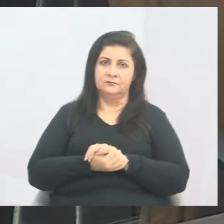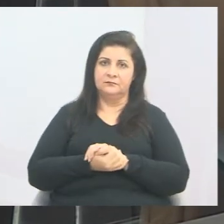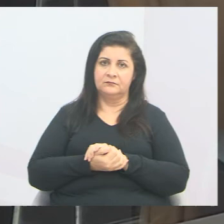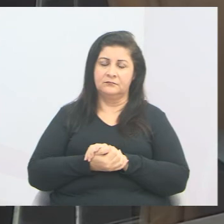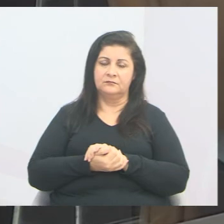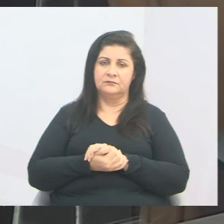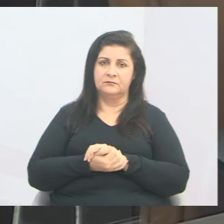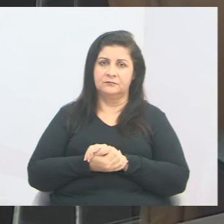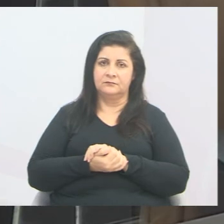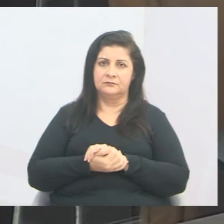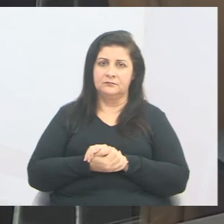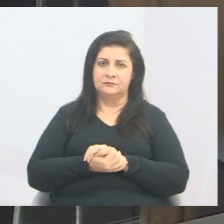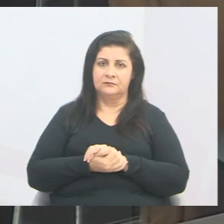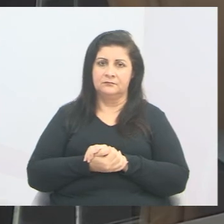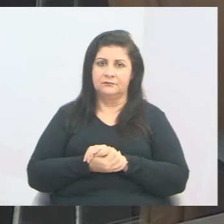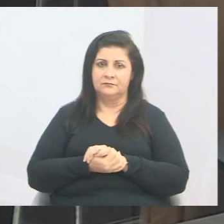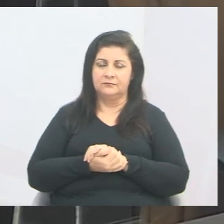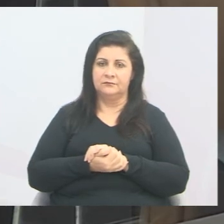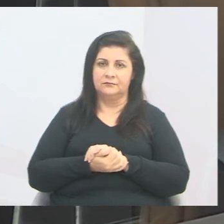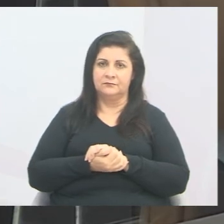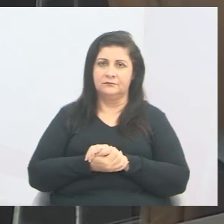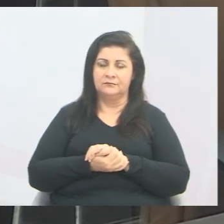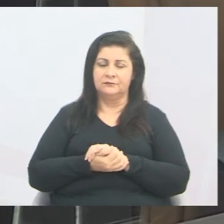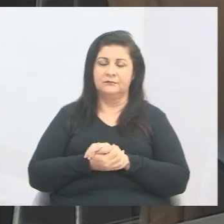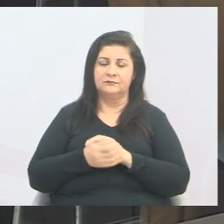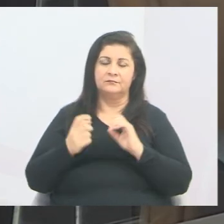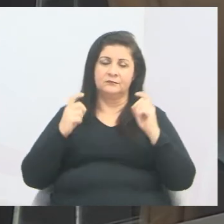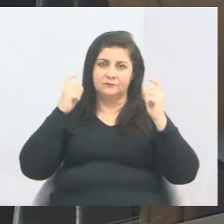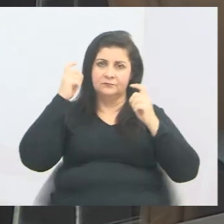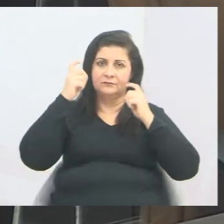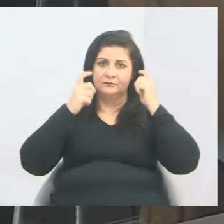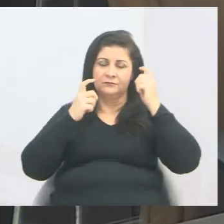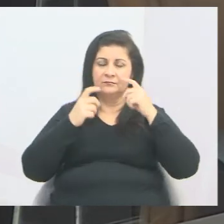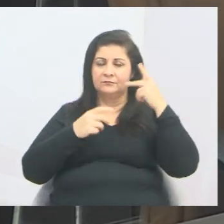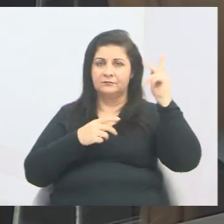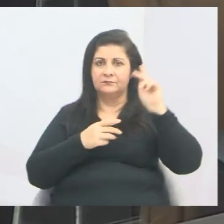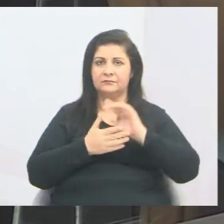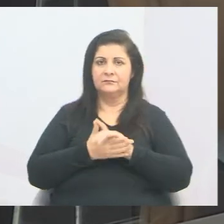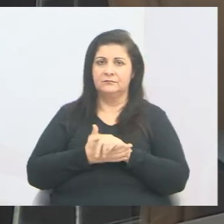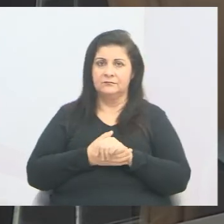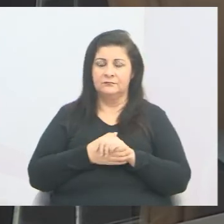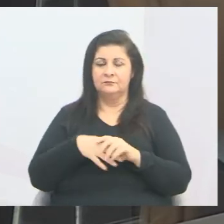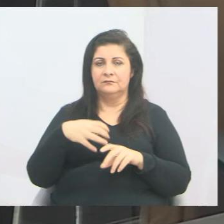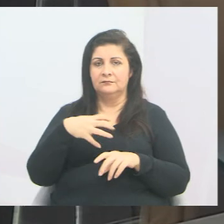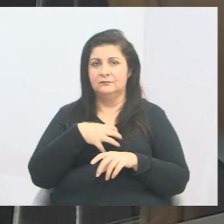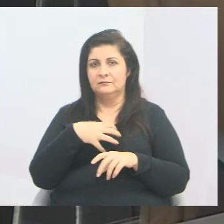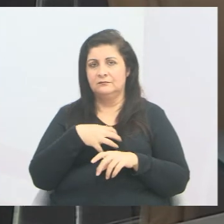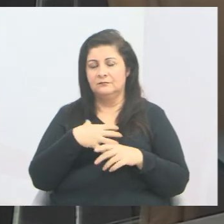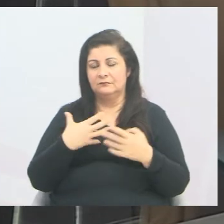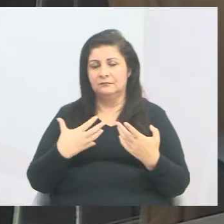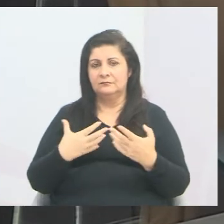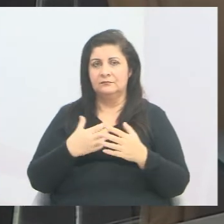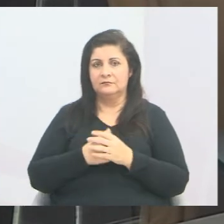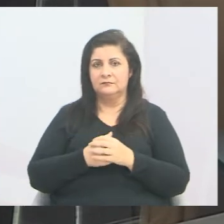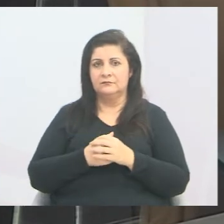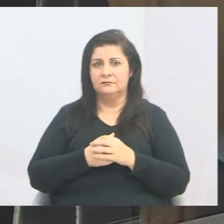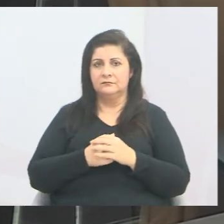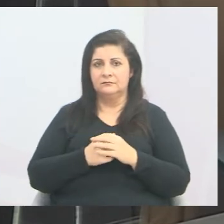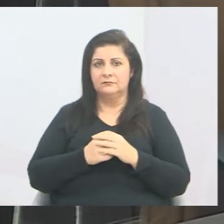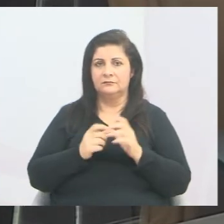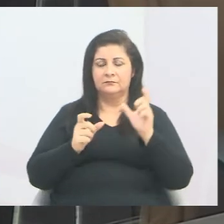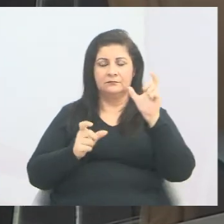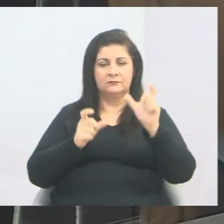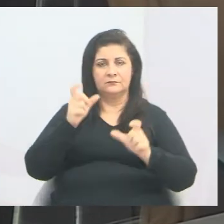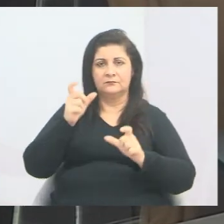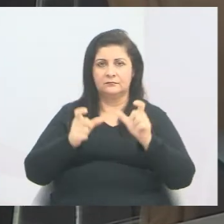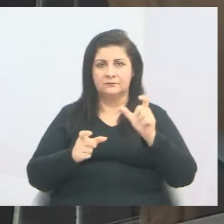seus cuidados. Então, acho que essa é a grande preocupação e eu me sensibilizo com todas as pessoas que